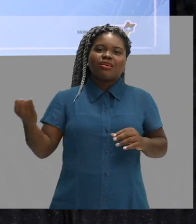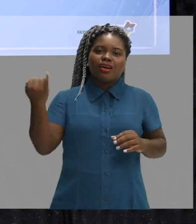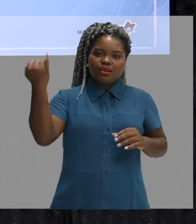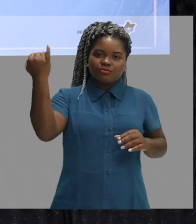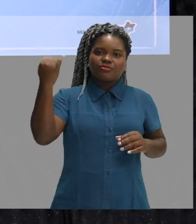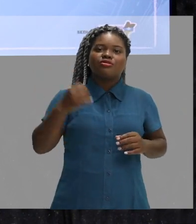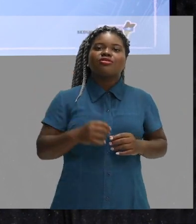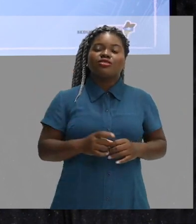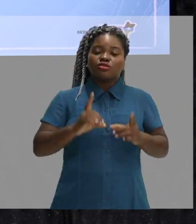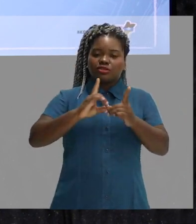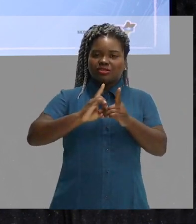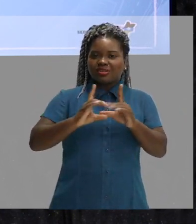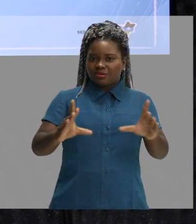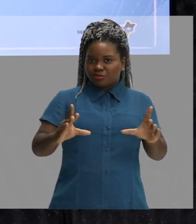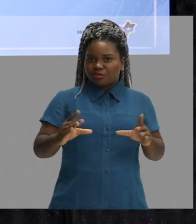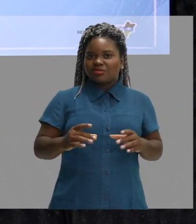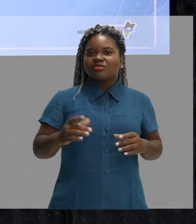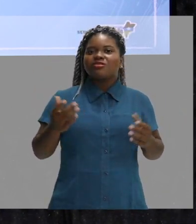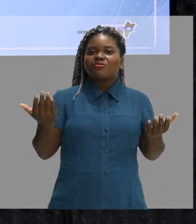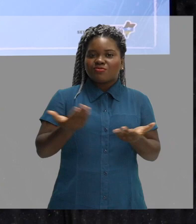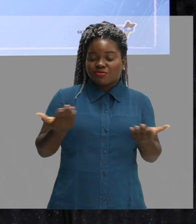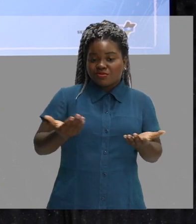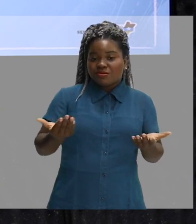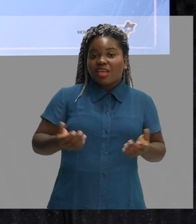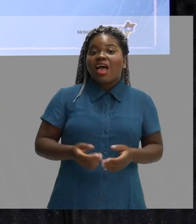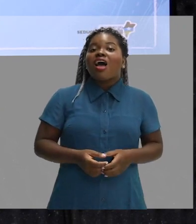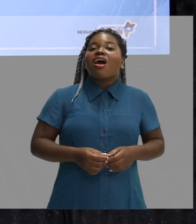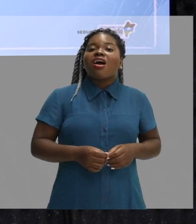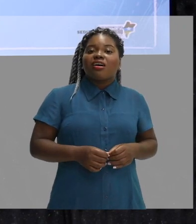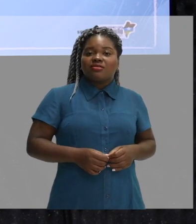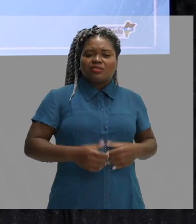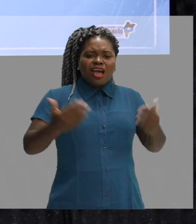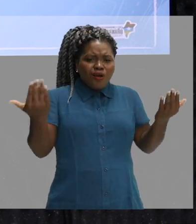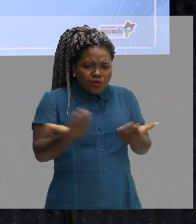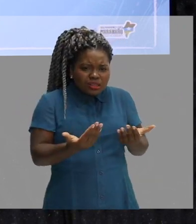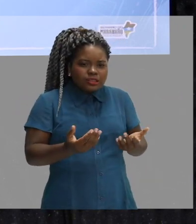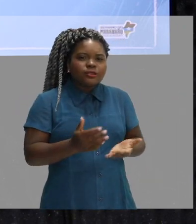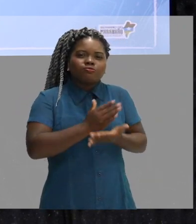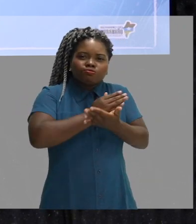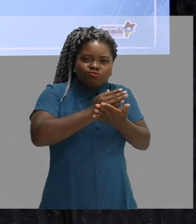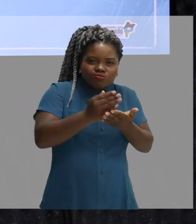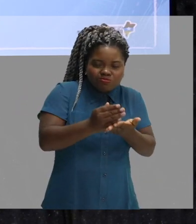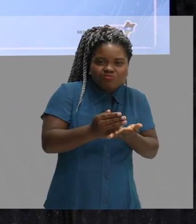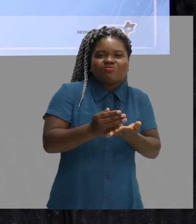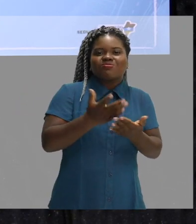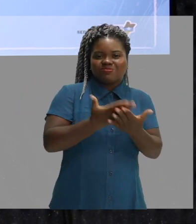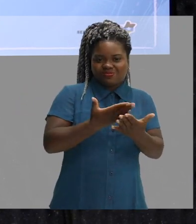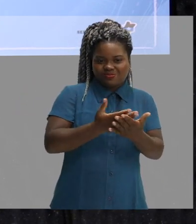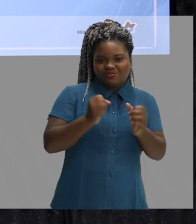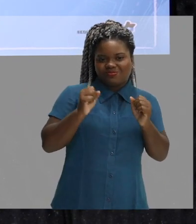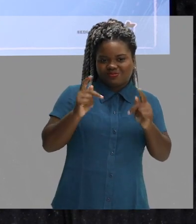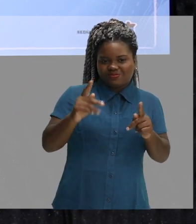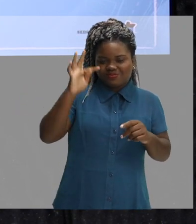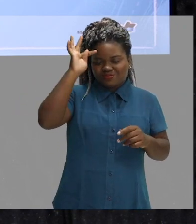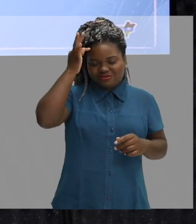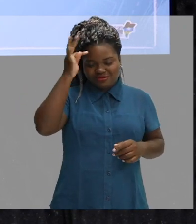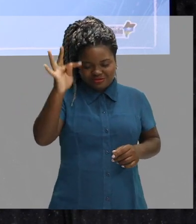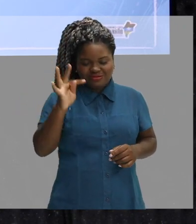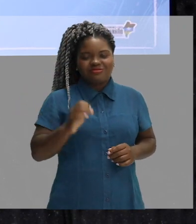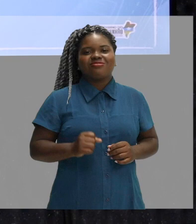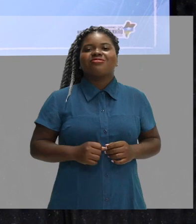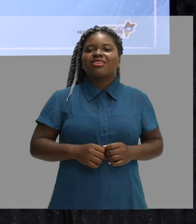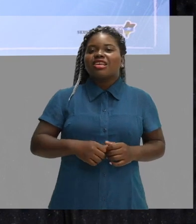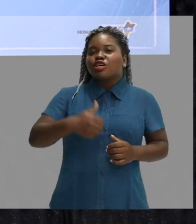moderna. Agora sim vamos começar a aula. Teoria da democracia moderna, teoria democrática moderna, com o nosso